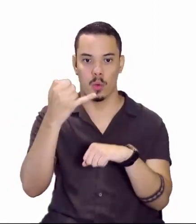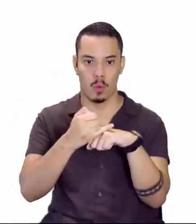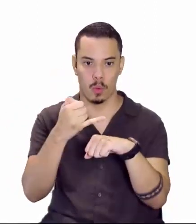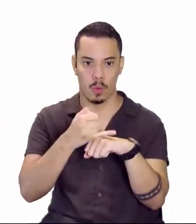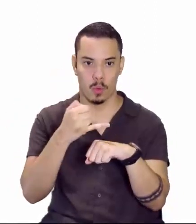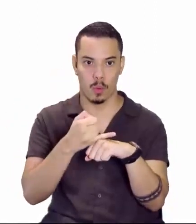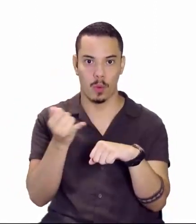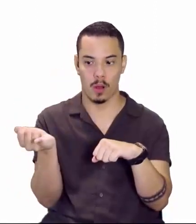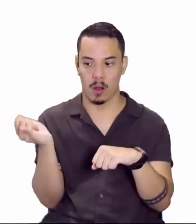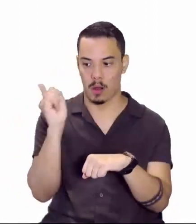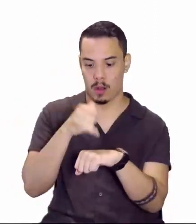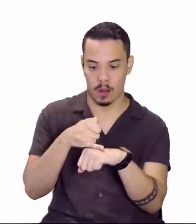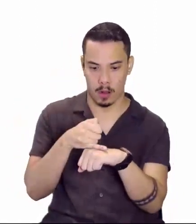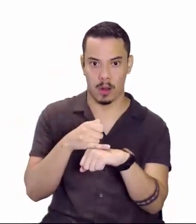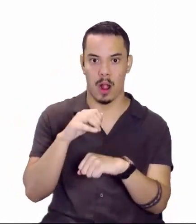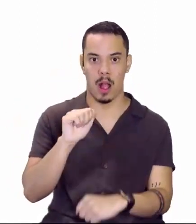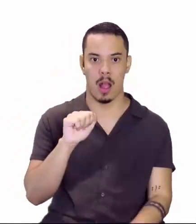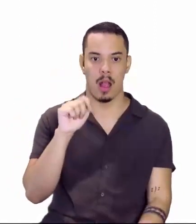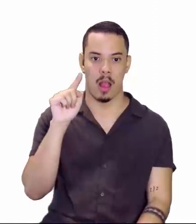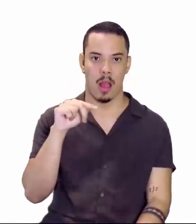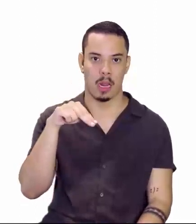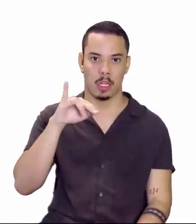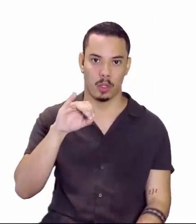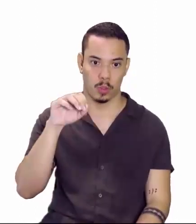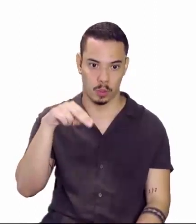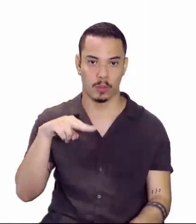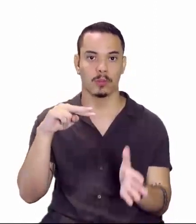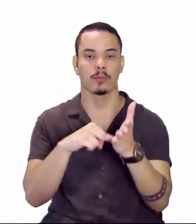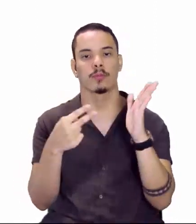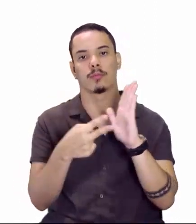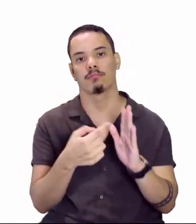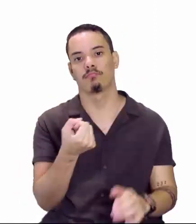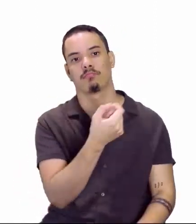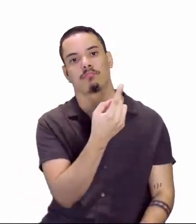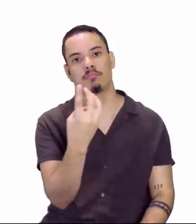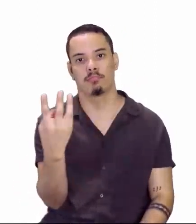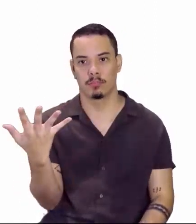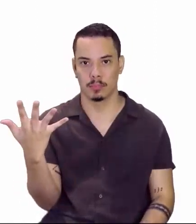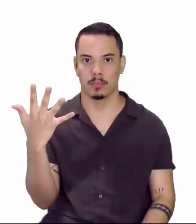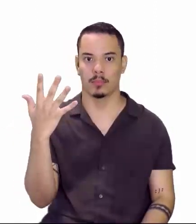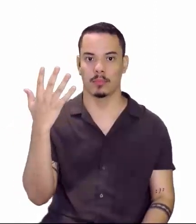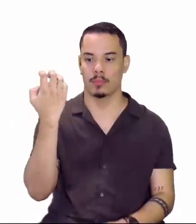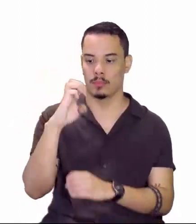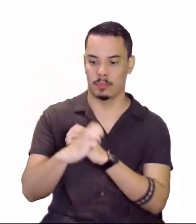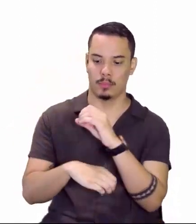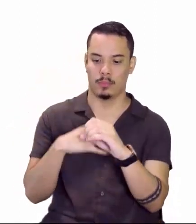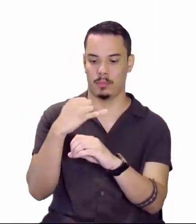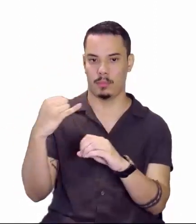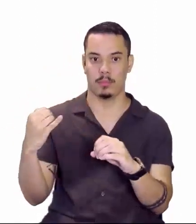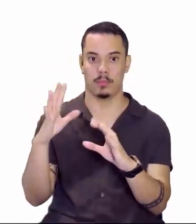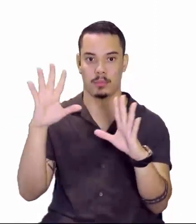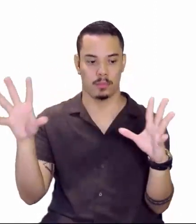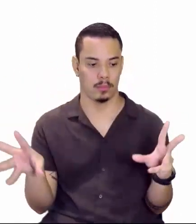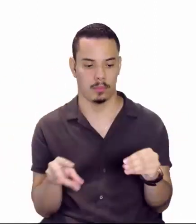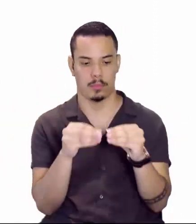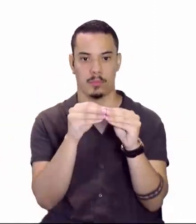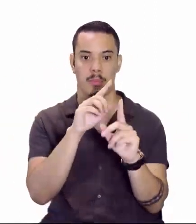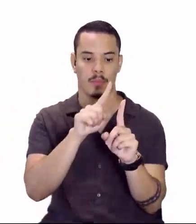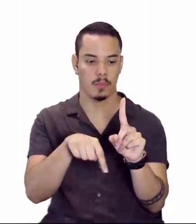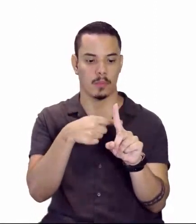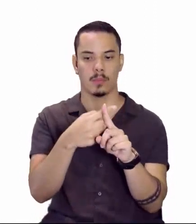ânion, então significa dizer que o número de elétrons vai ser prótons mais o valor da carga, porque é